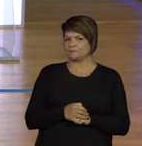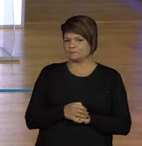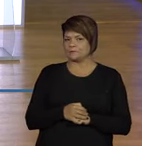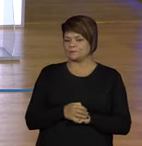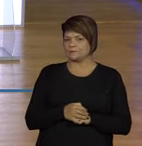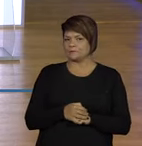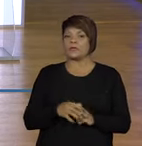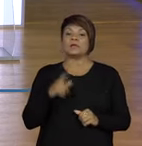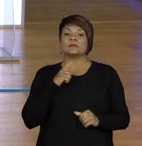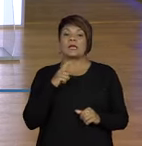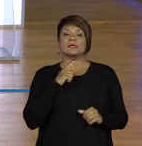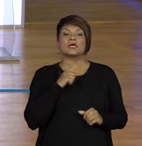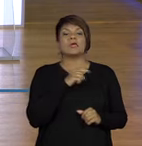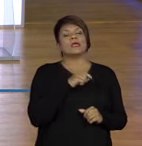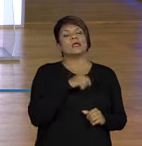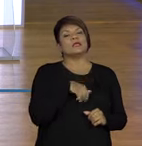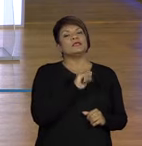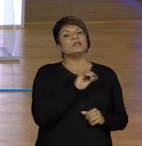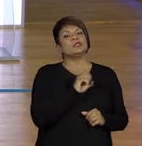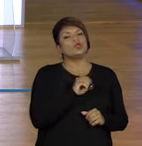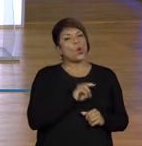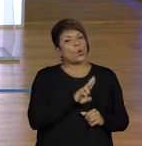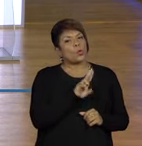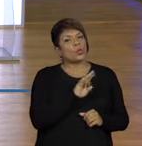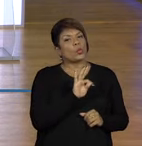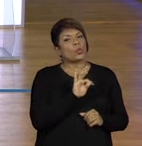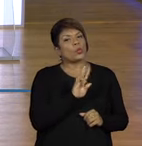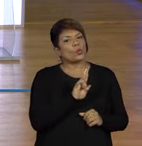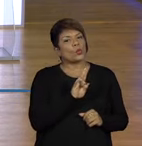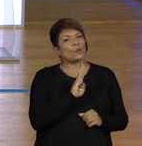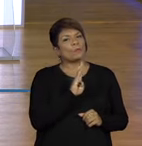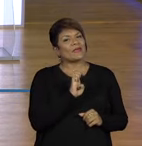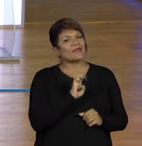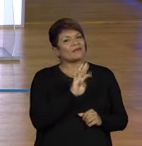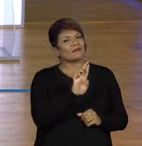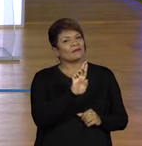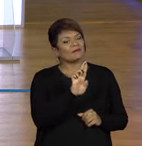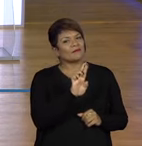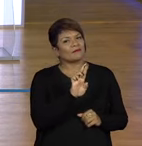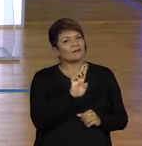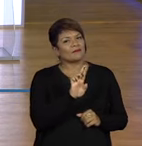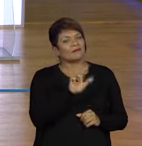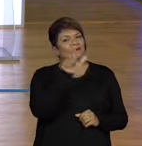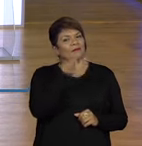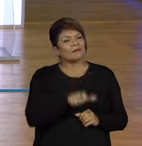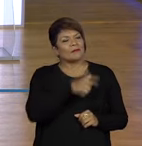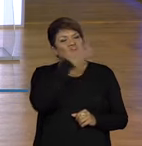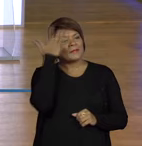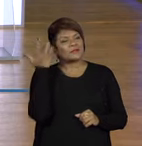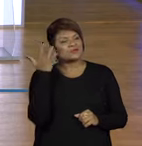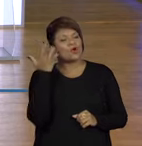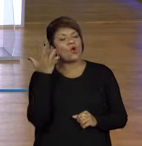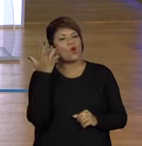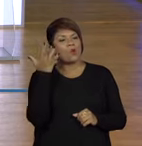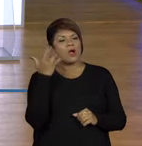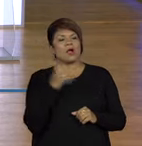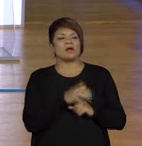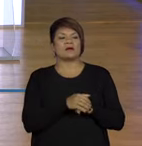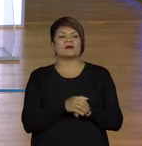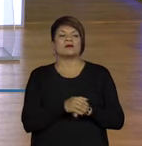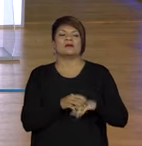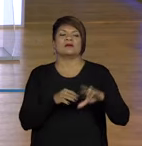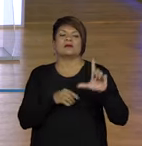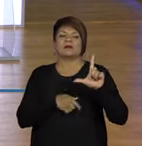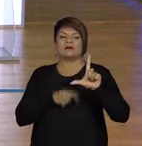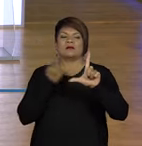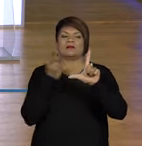uma youtuber aí que tem um canal de ciências com mais de 11 milhões de seguidores.